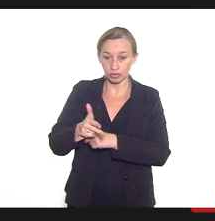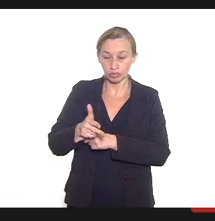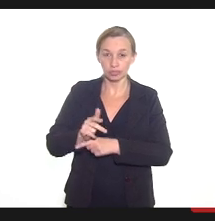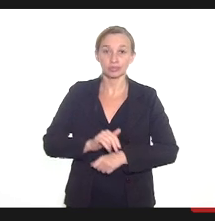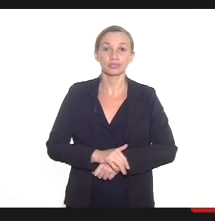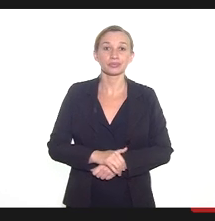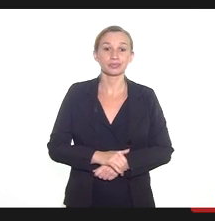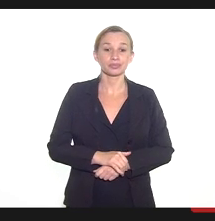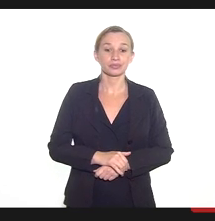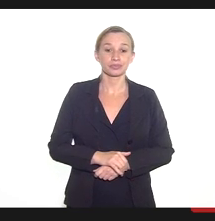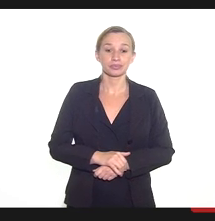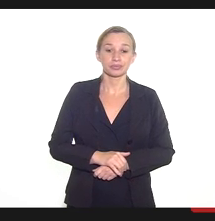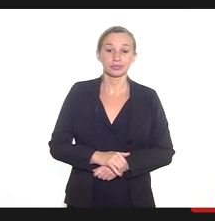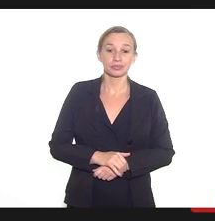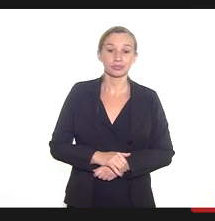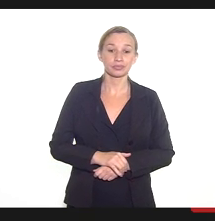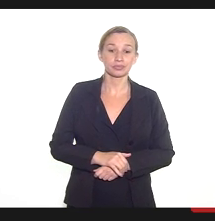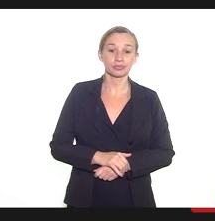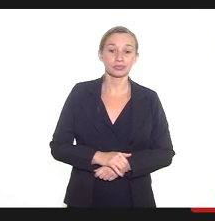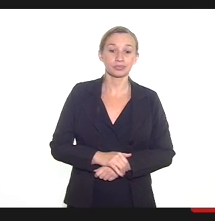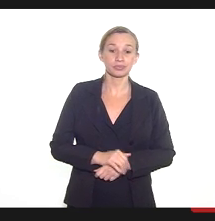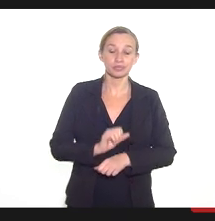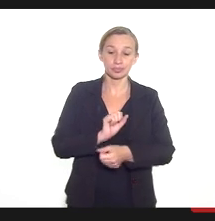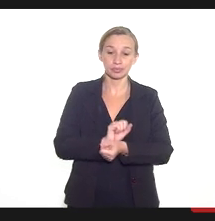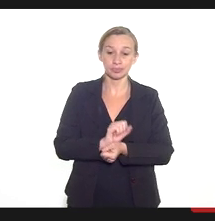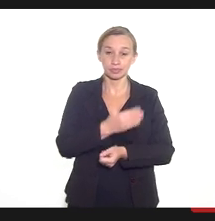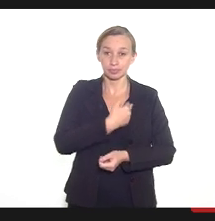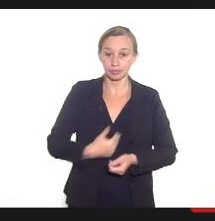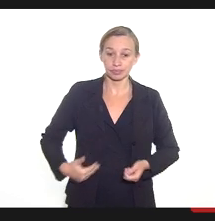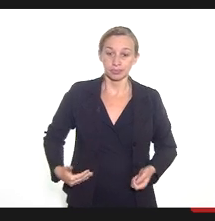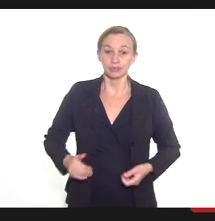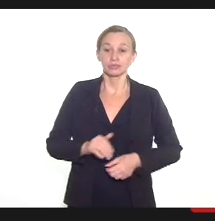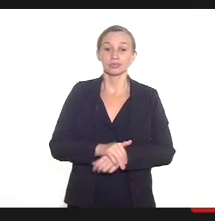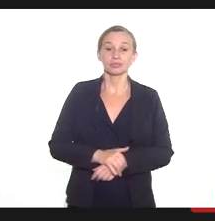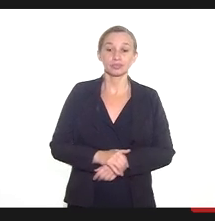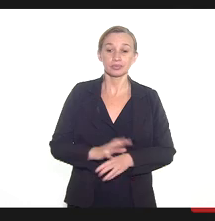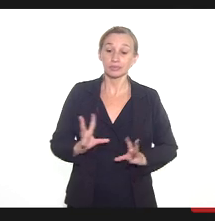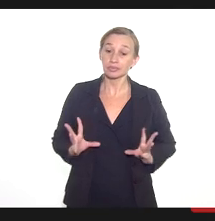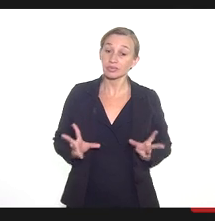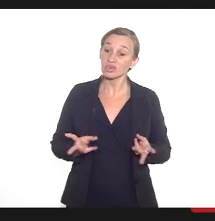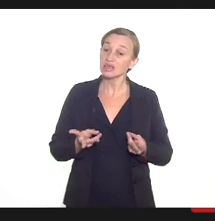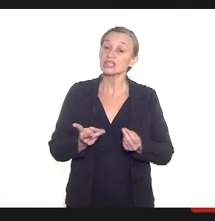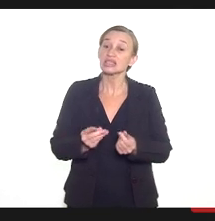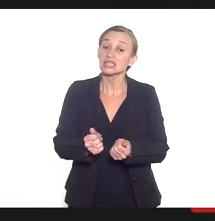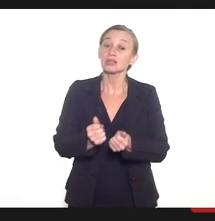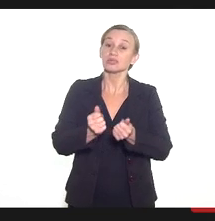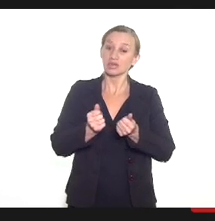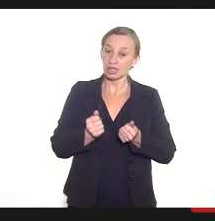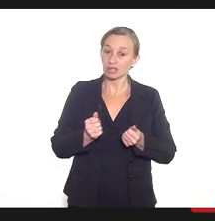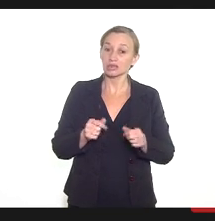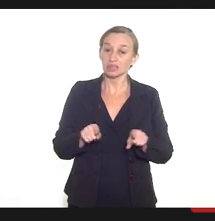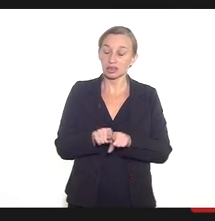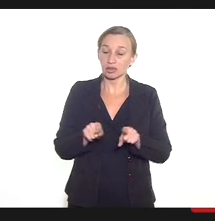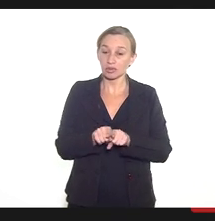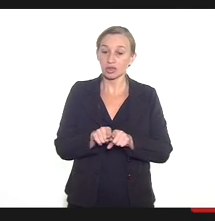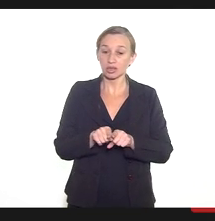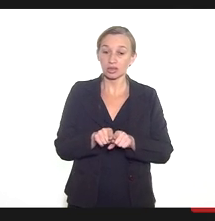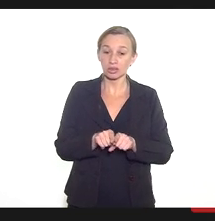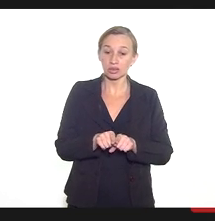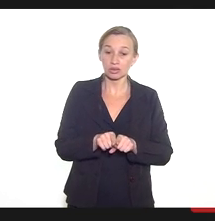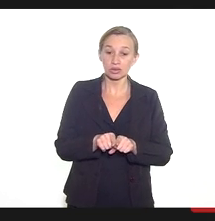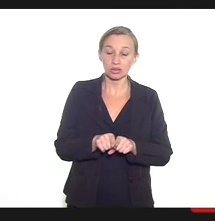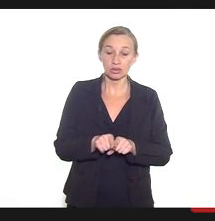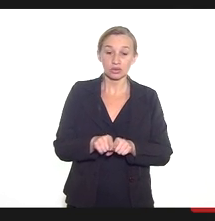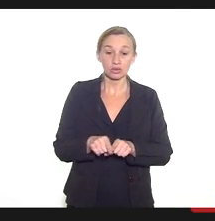e a gente espera que o governador tenha aí essa sensibilidade também de nos atender